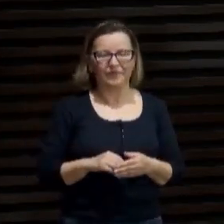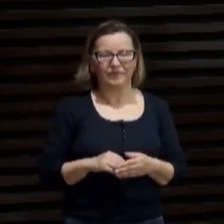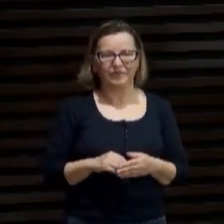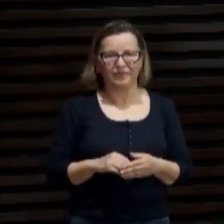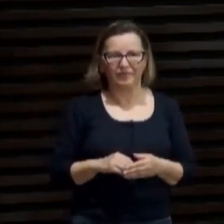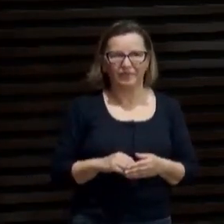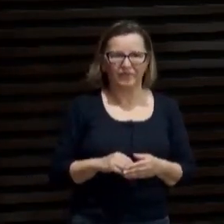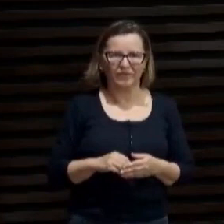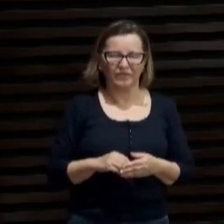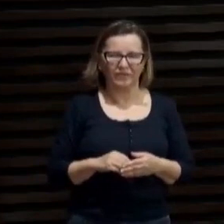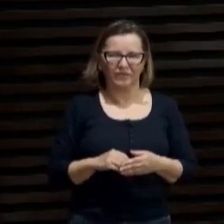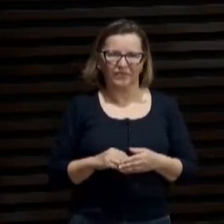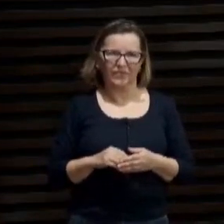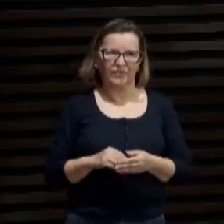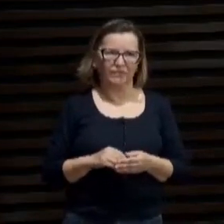totalmente.